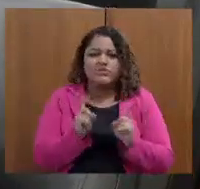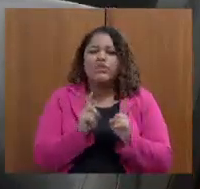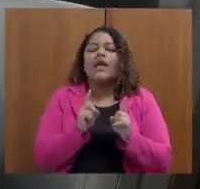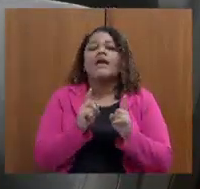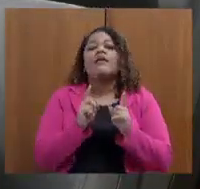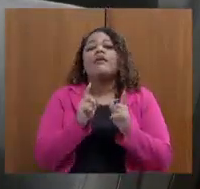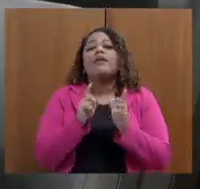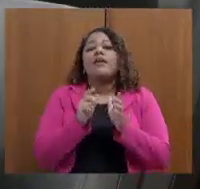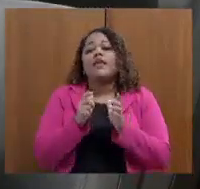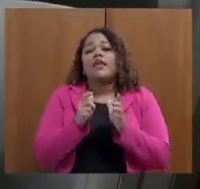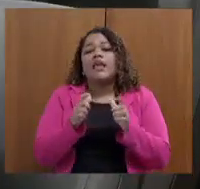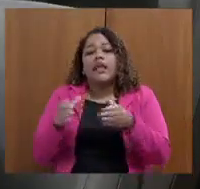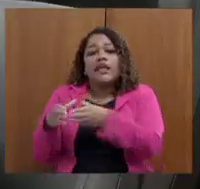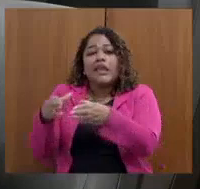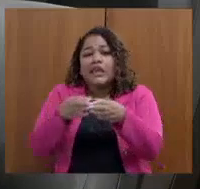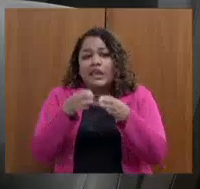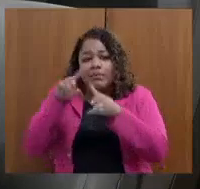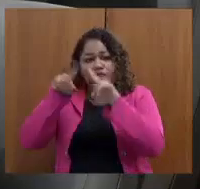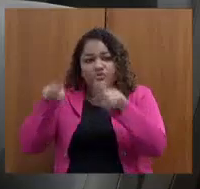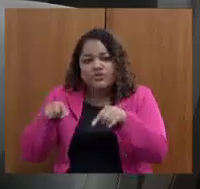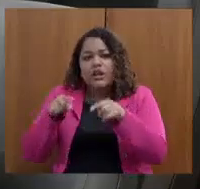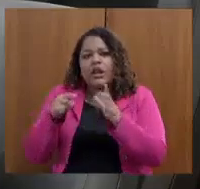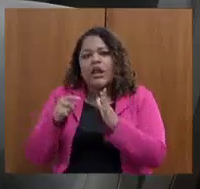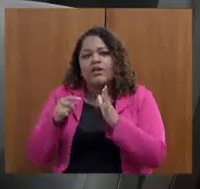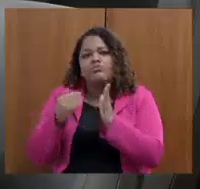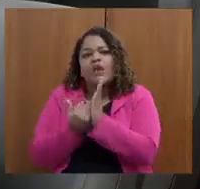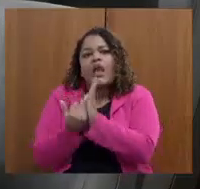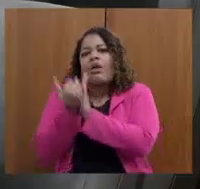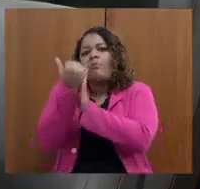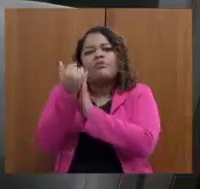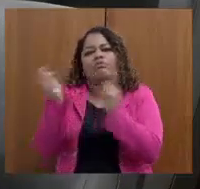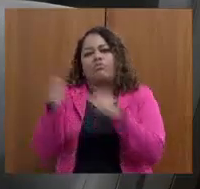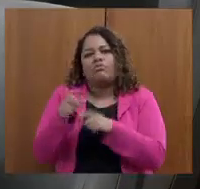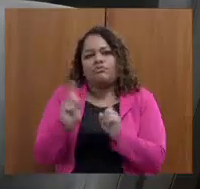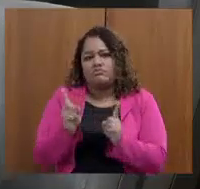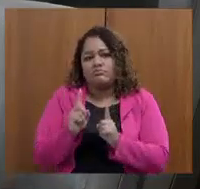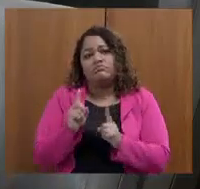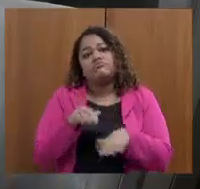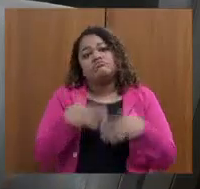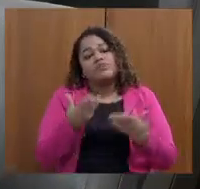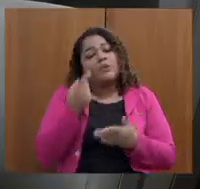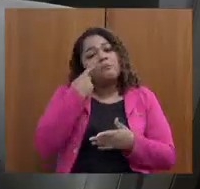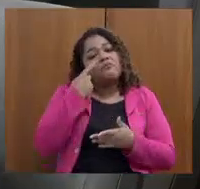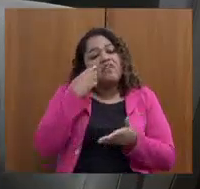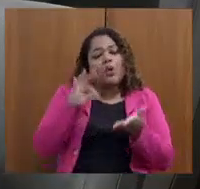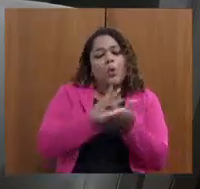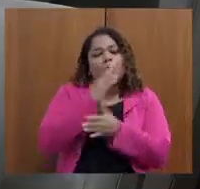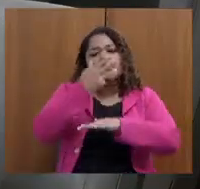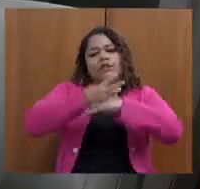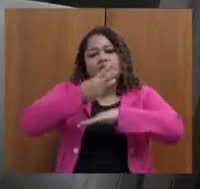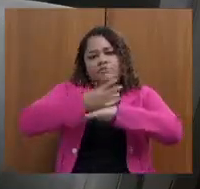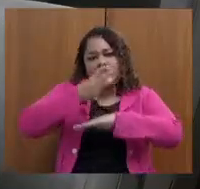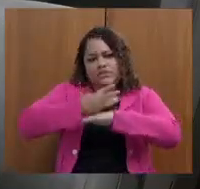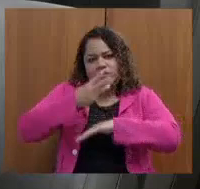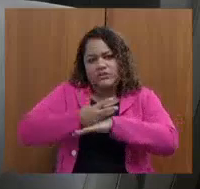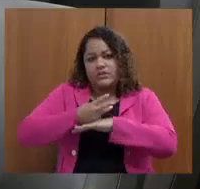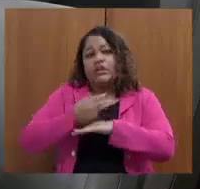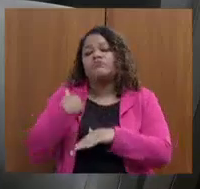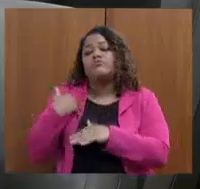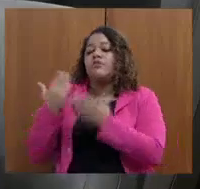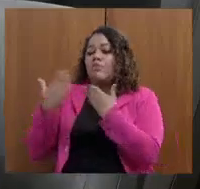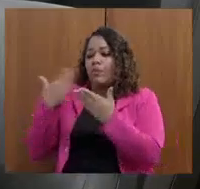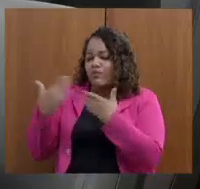terceirizadas aumentando e vamos continuar trabalhando escutando Professor Beirão para a gente manter essa